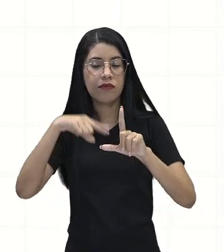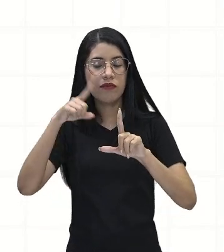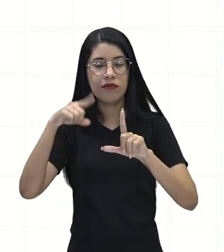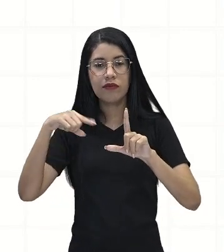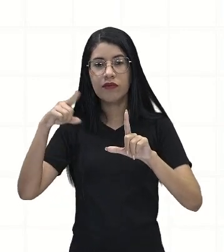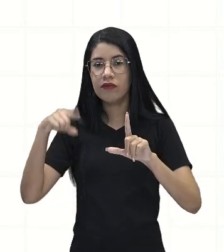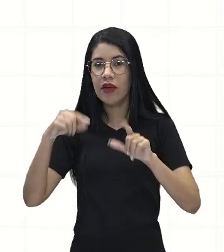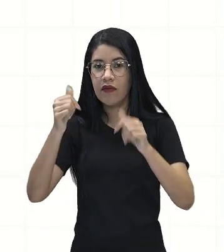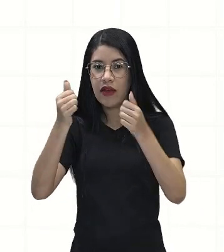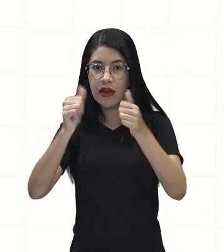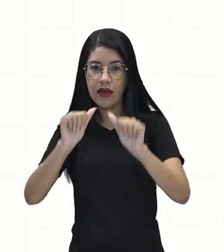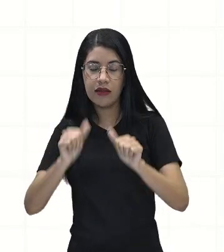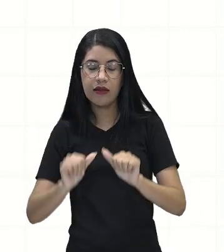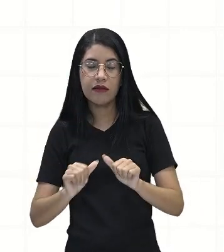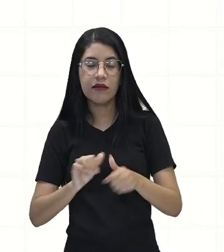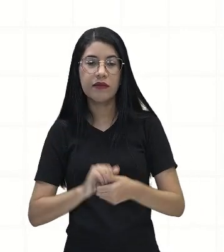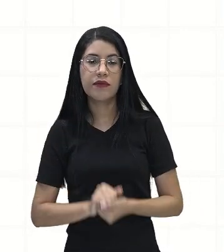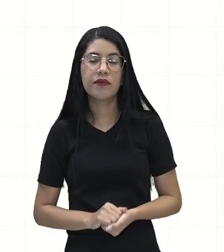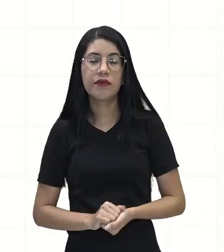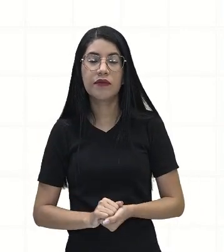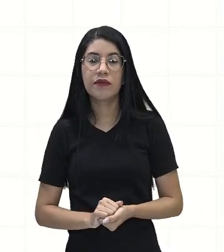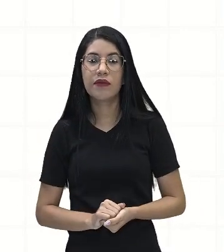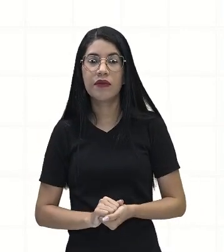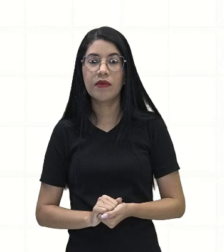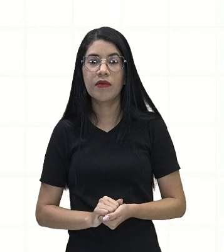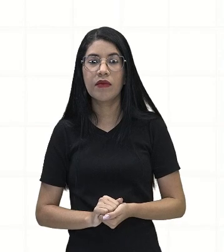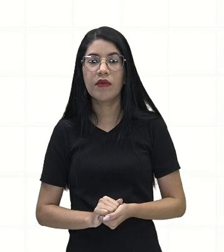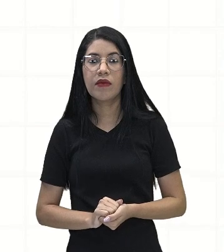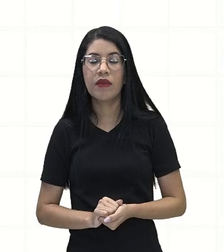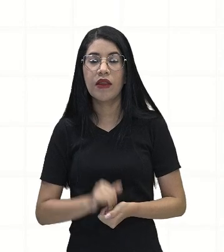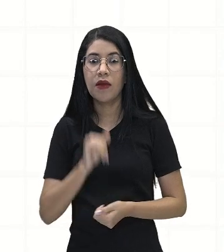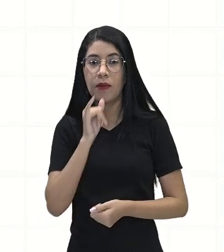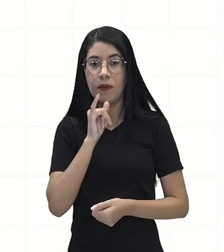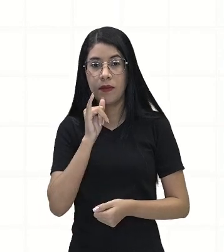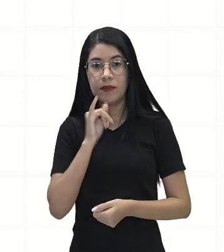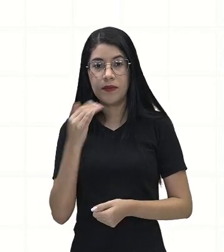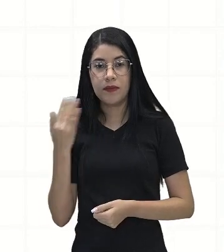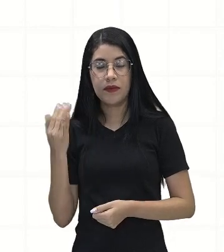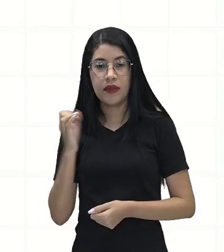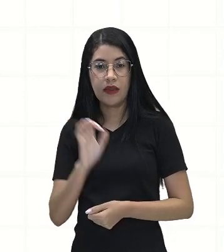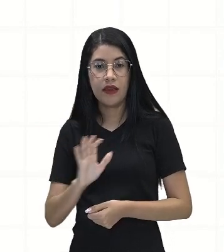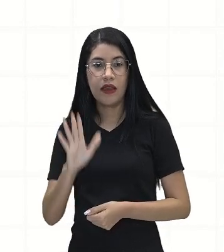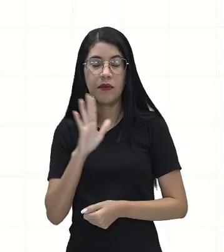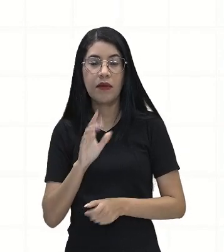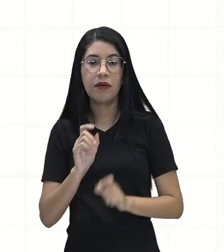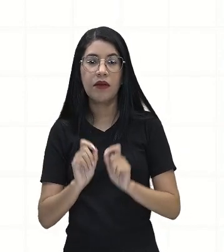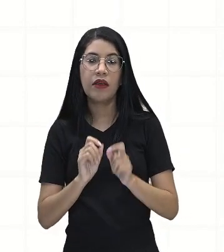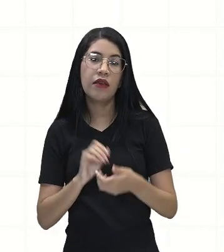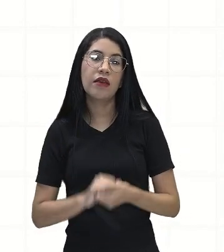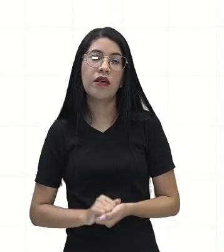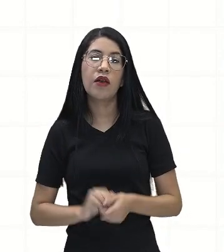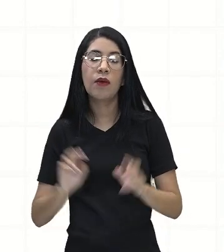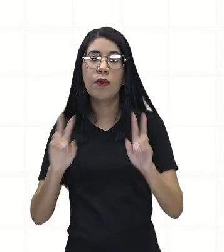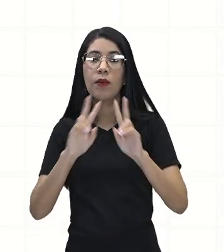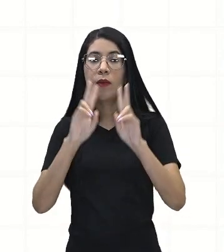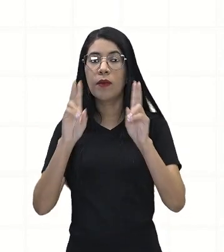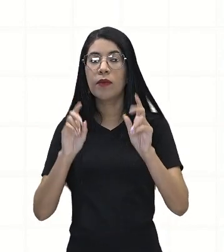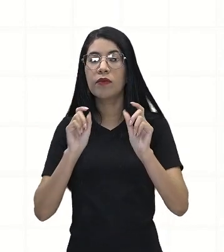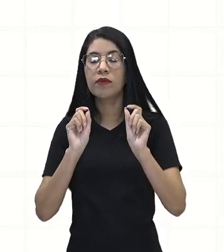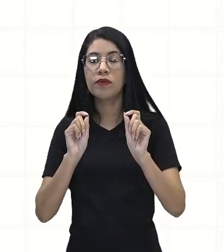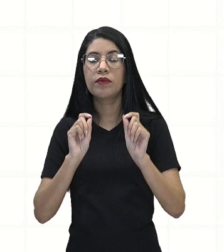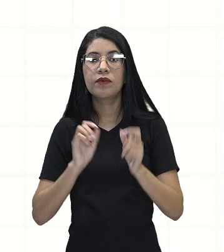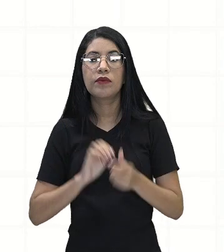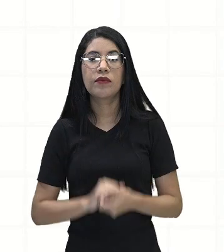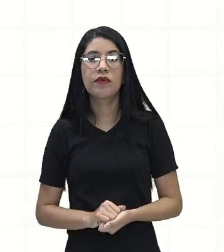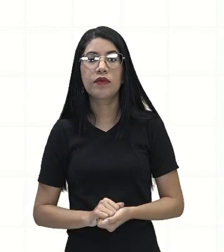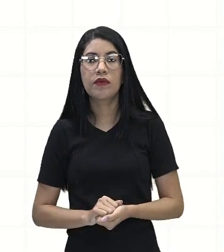linhas. Então, um gráfico de linhas, a gente tem como exemplo aqui esse gráfico que traz como título, né?